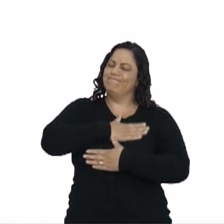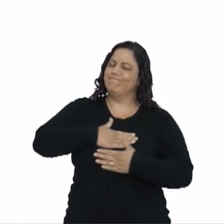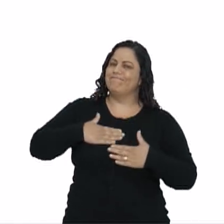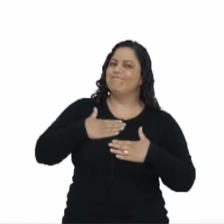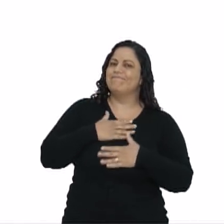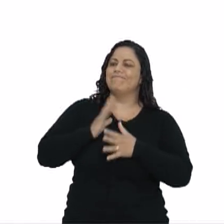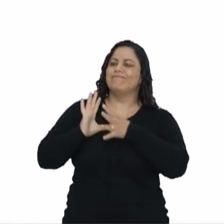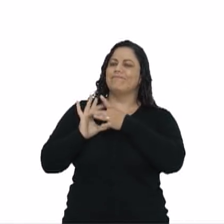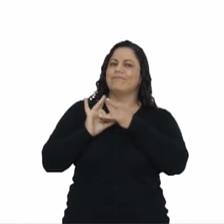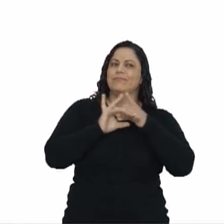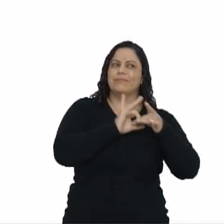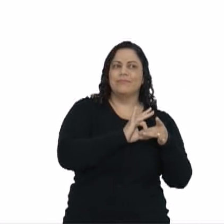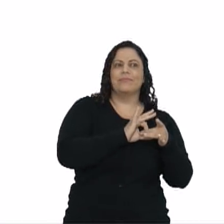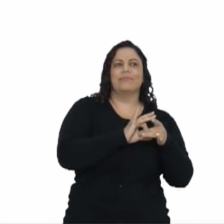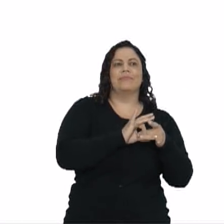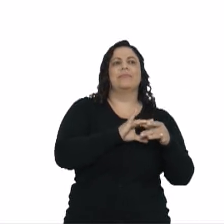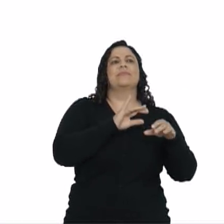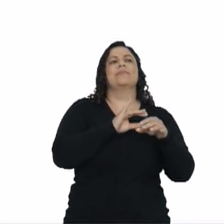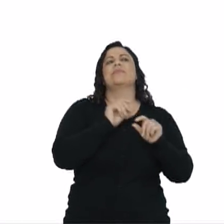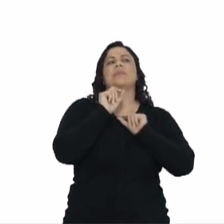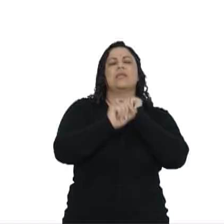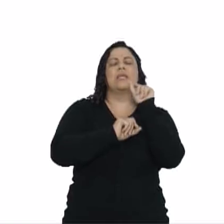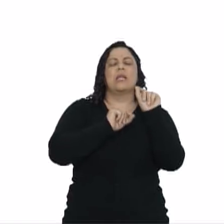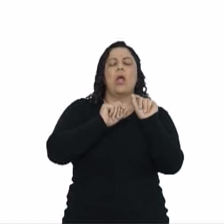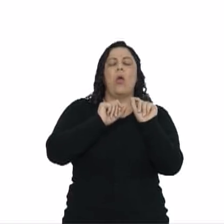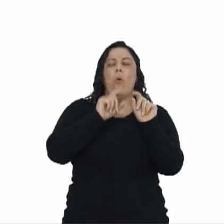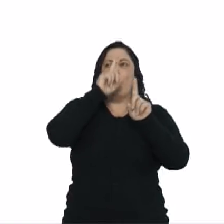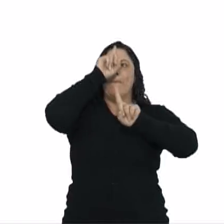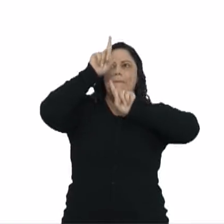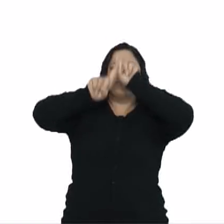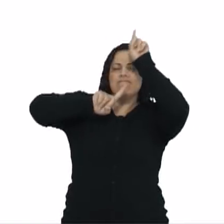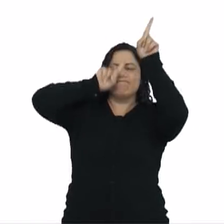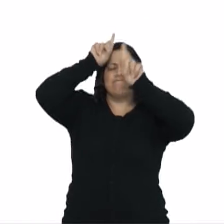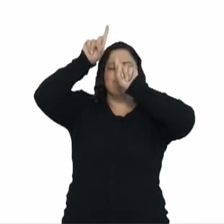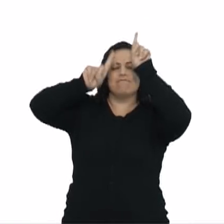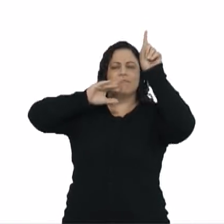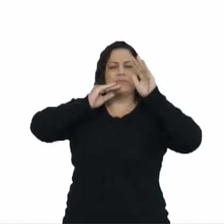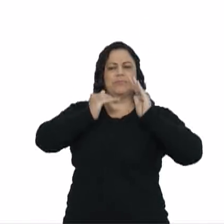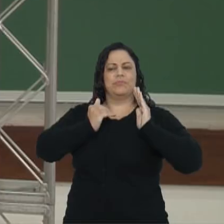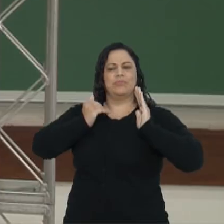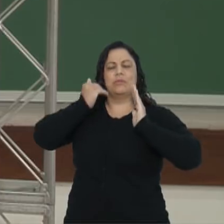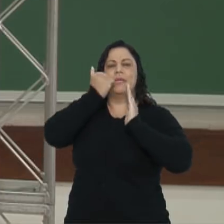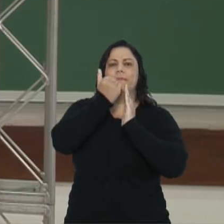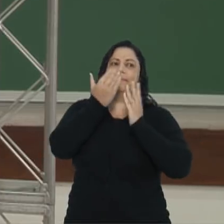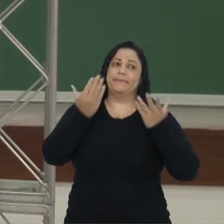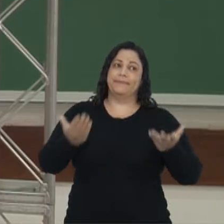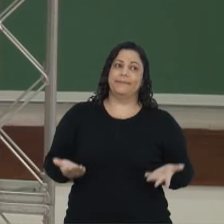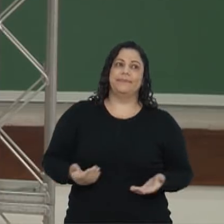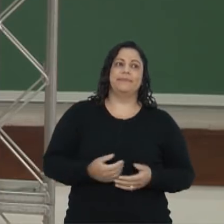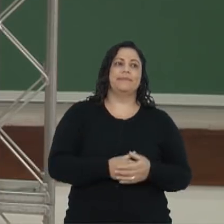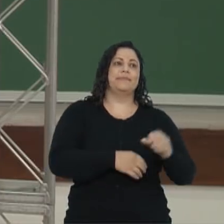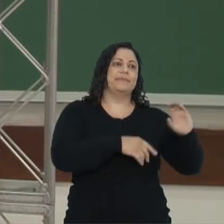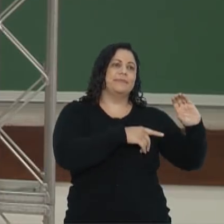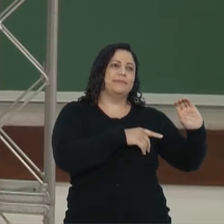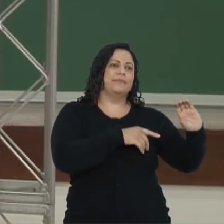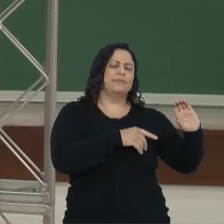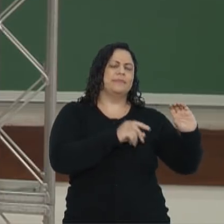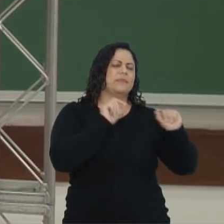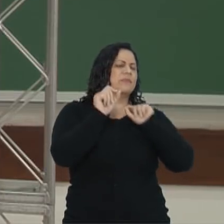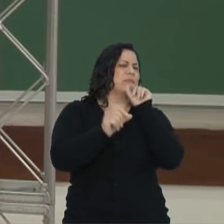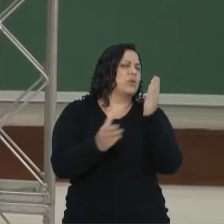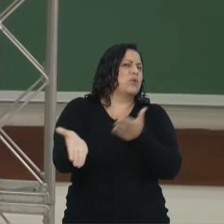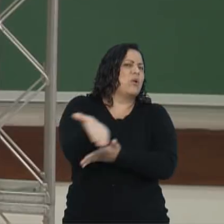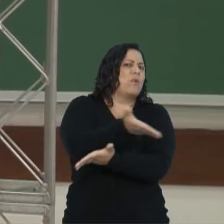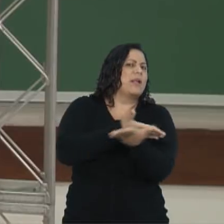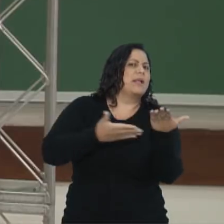criatividade? Explique. Como que é isso? Como que o Domenique está trazendo isso para nós? E letra C, qual a relação